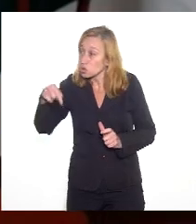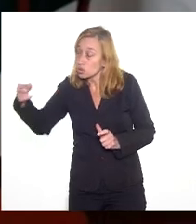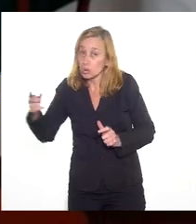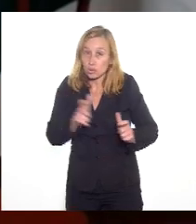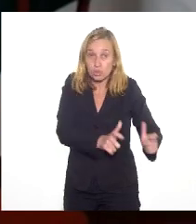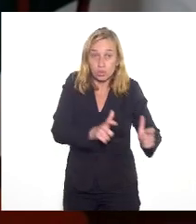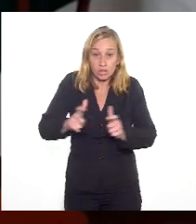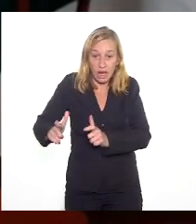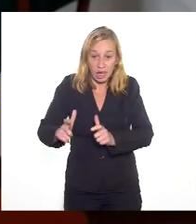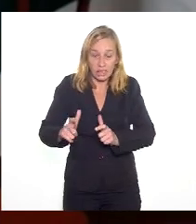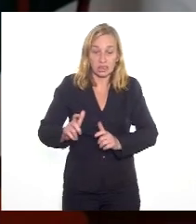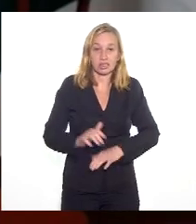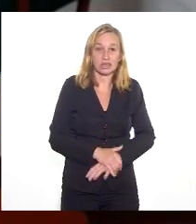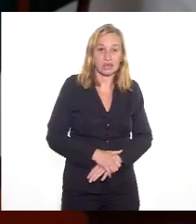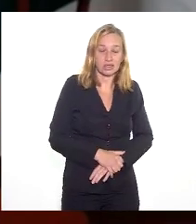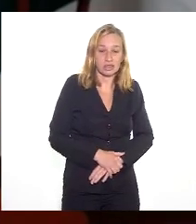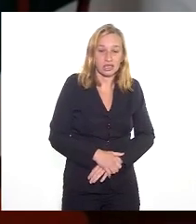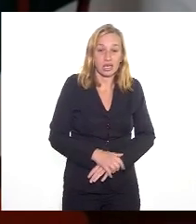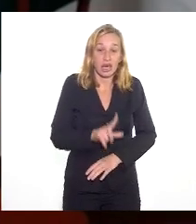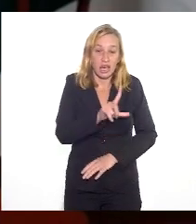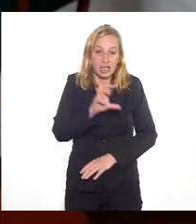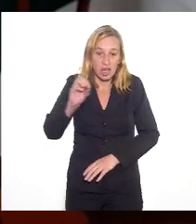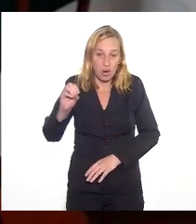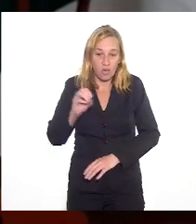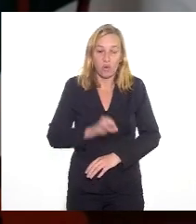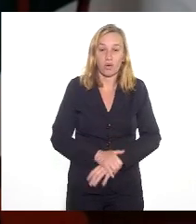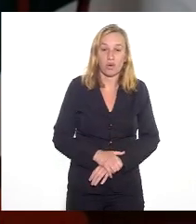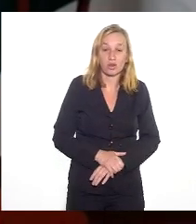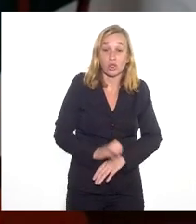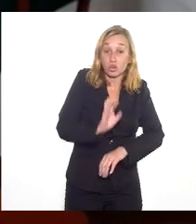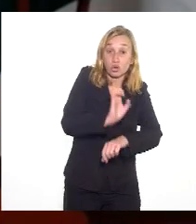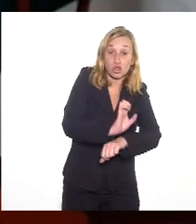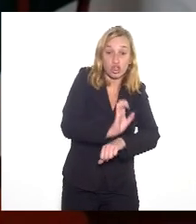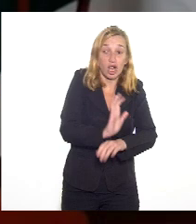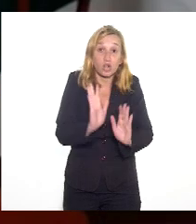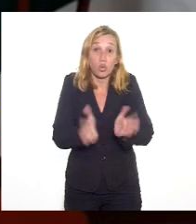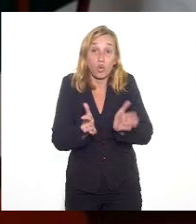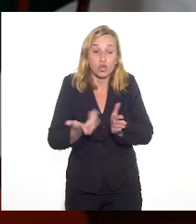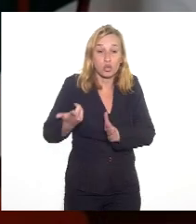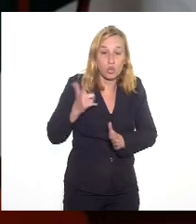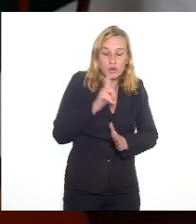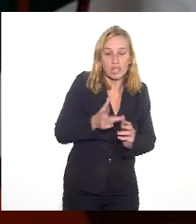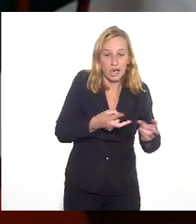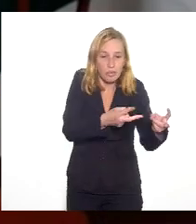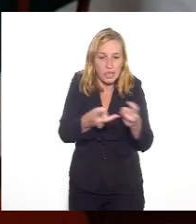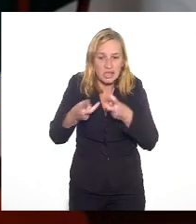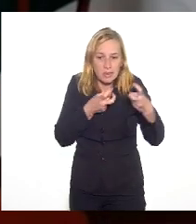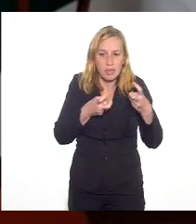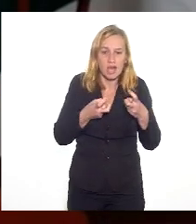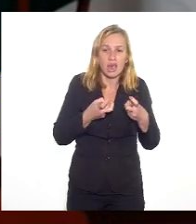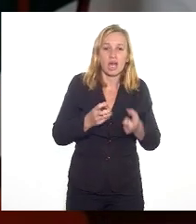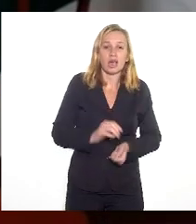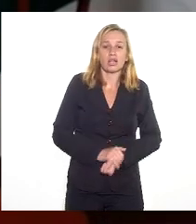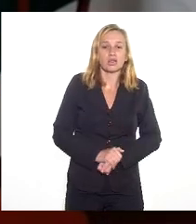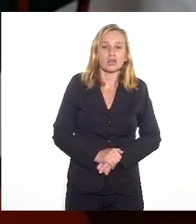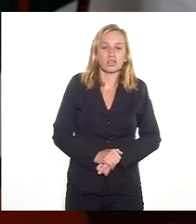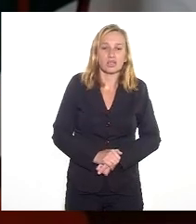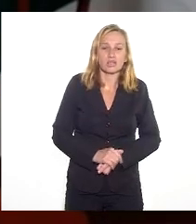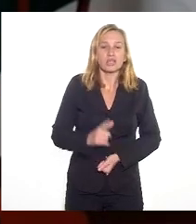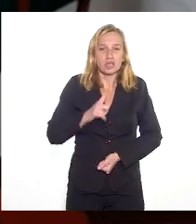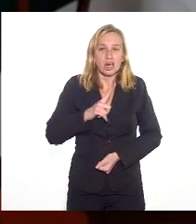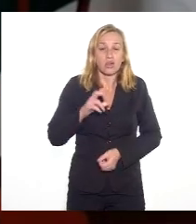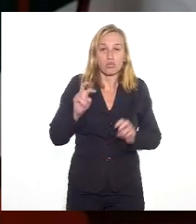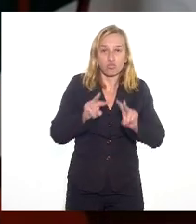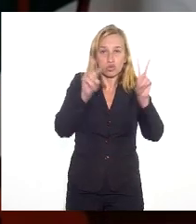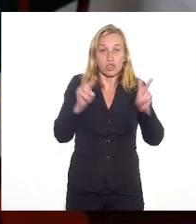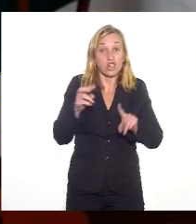lugares. Então, na LDO do Estado, hoje a gente consegue perceber que a gente tem uma nova